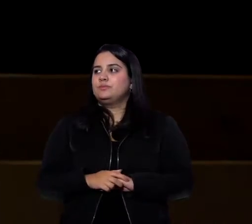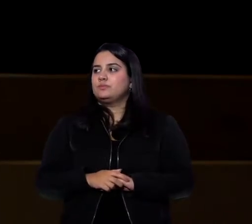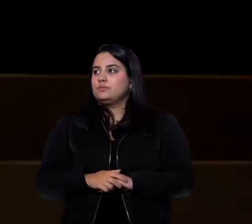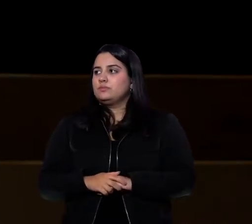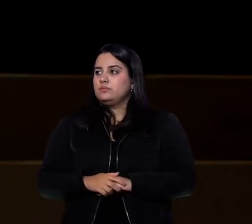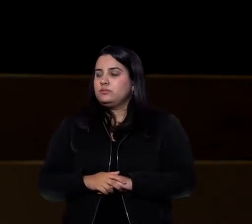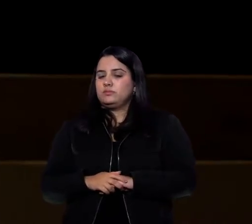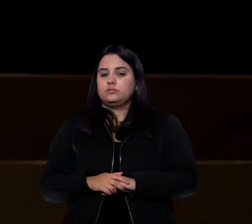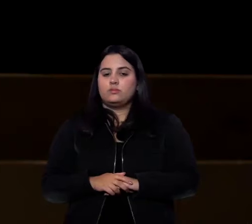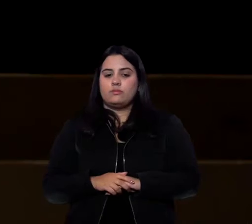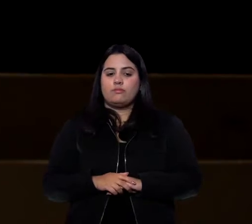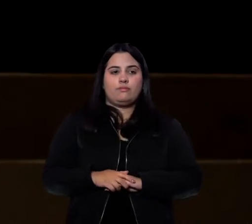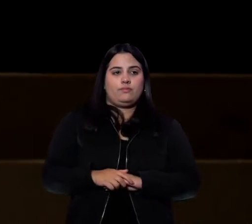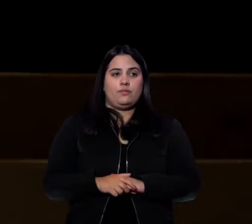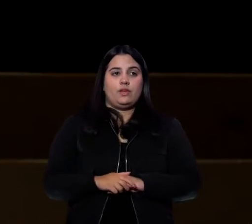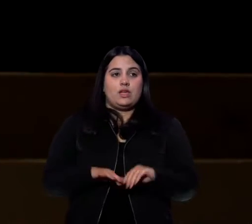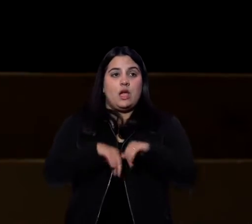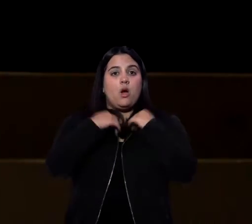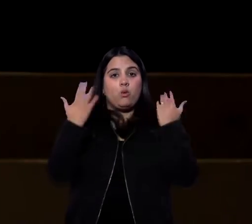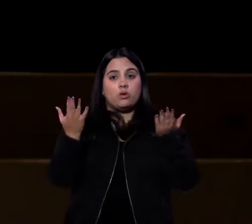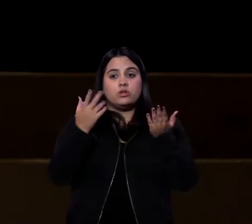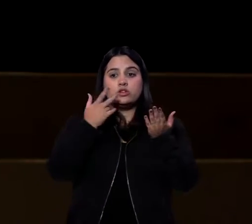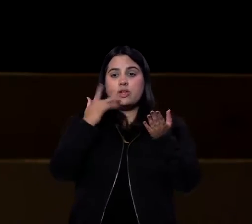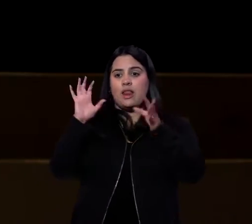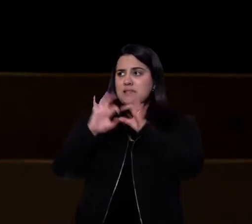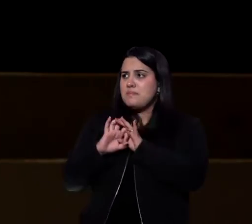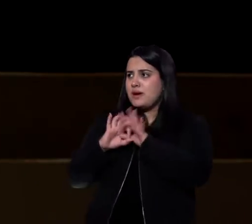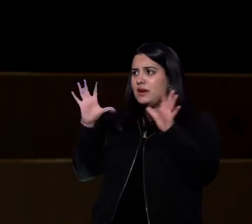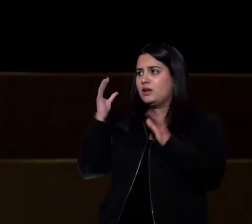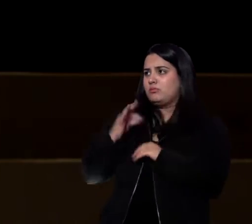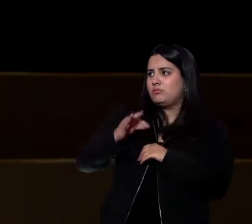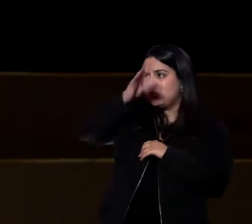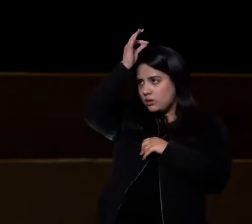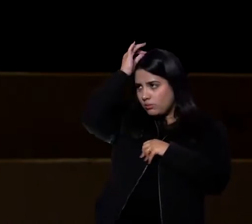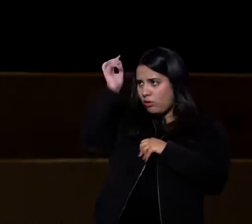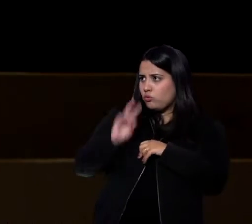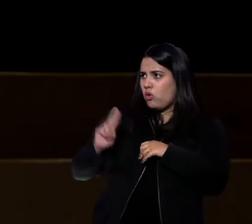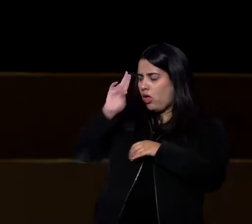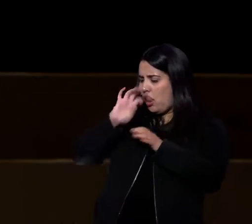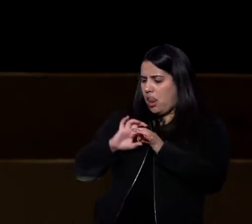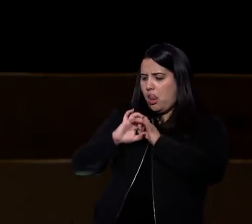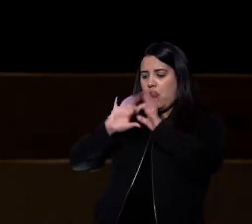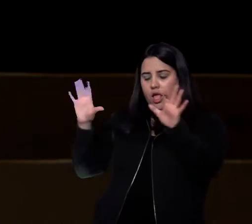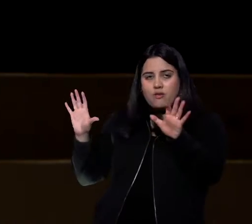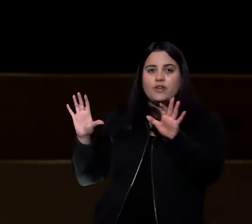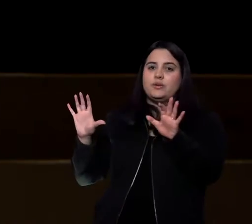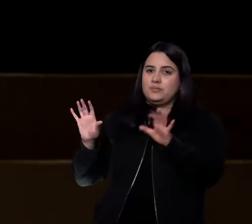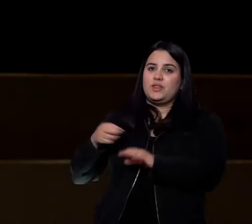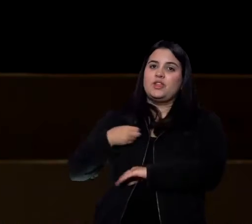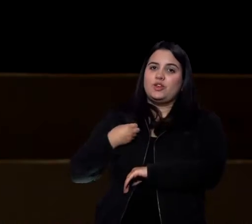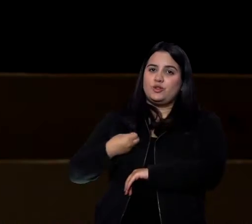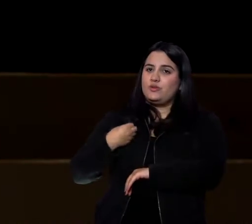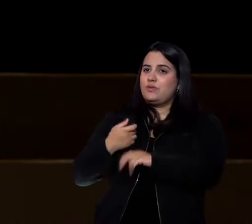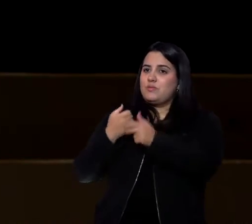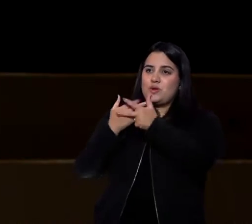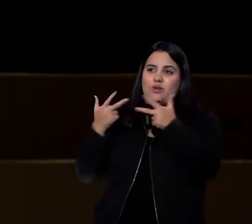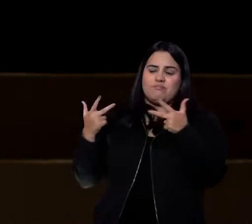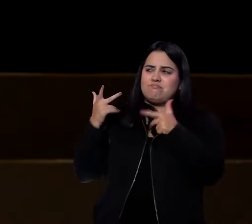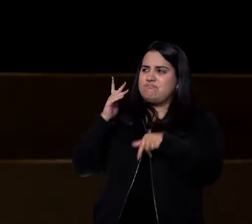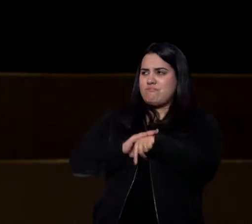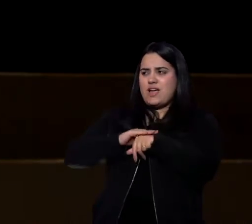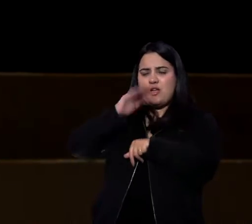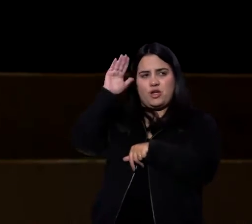Quando a gente dá liberdade para o Espírito Santo nos usar, a gente vive coisas muito, mas muito